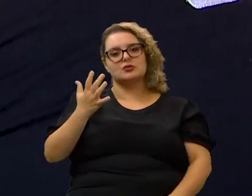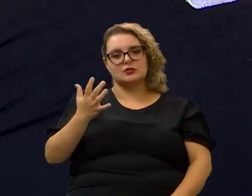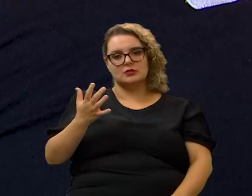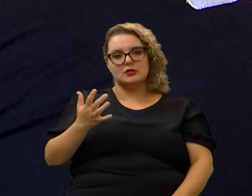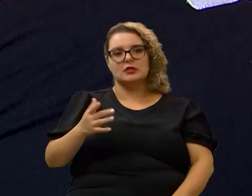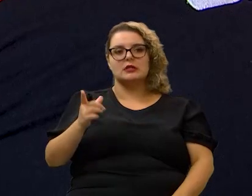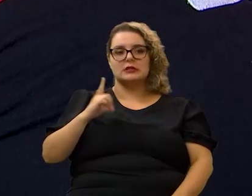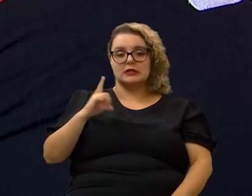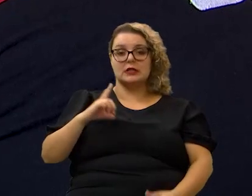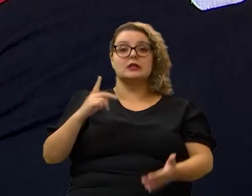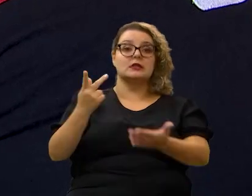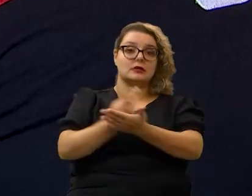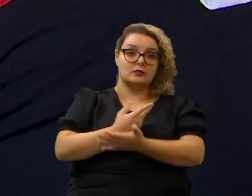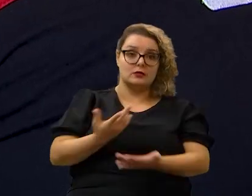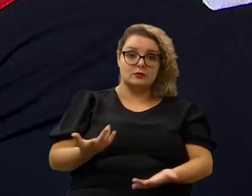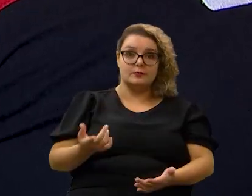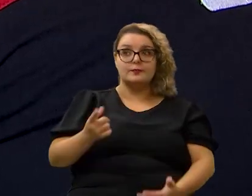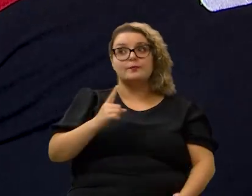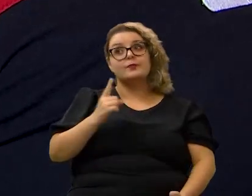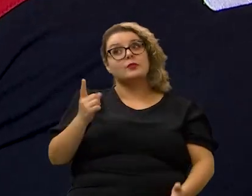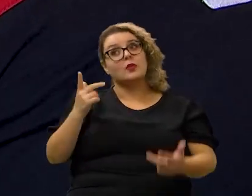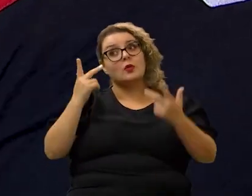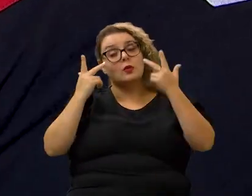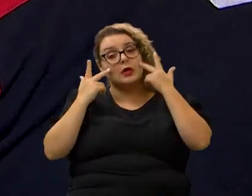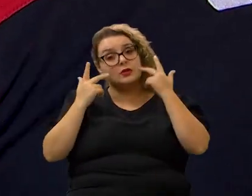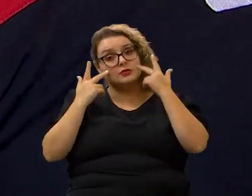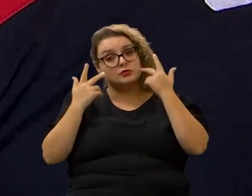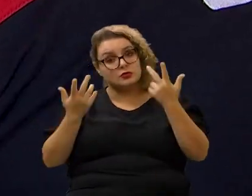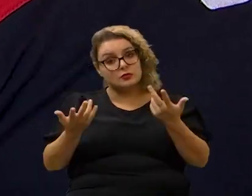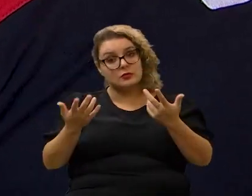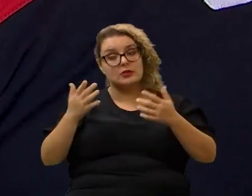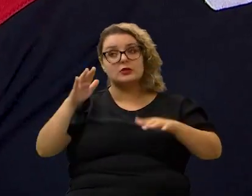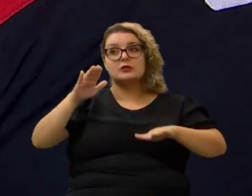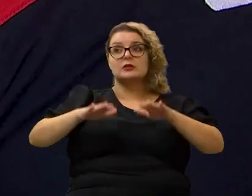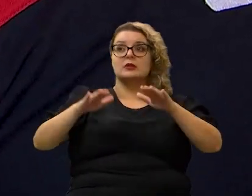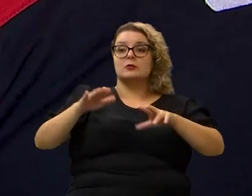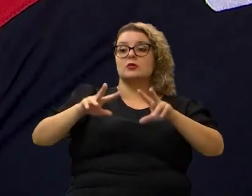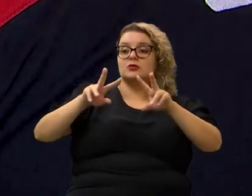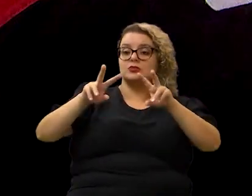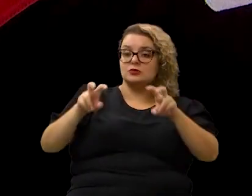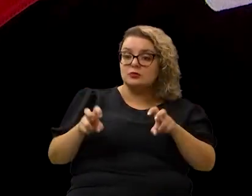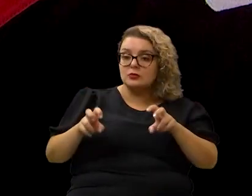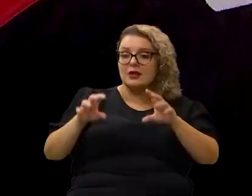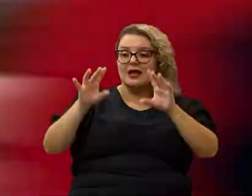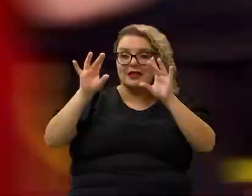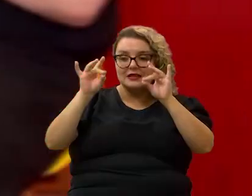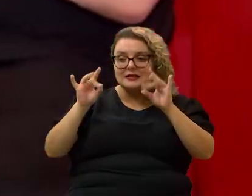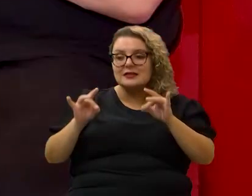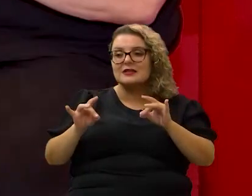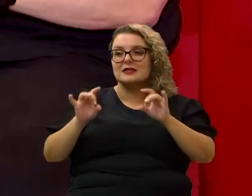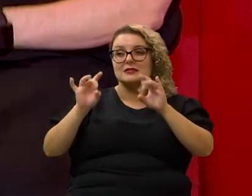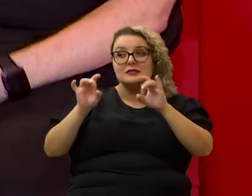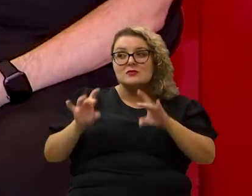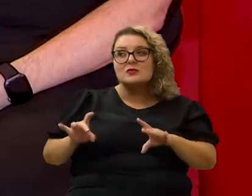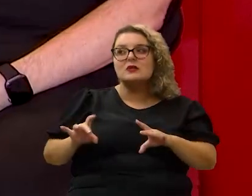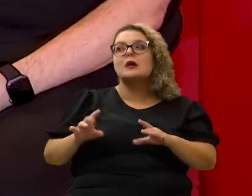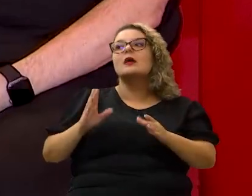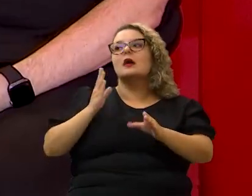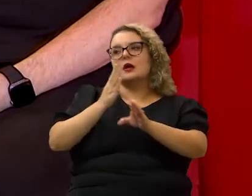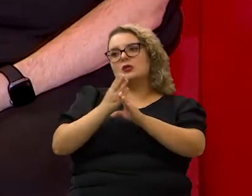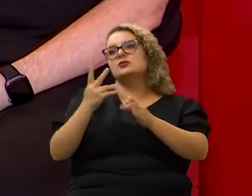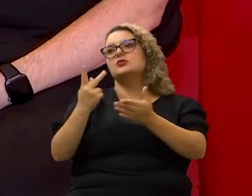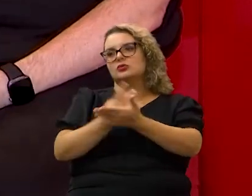acabar incorrendo em erro. Não é comum, né? Assim, depende, se o assunto é muito, muito específico, a gente acha